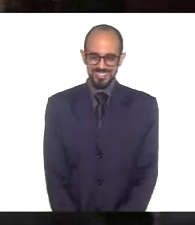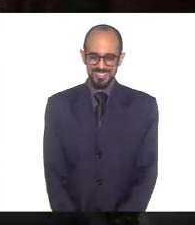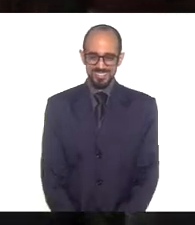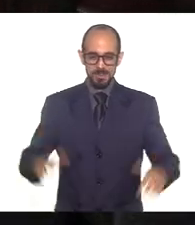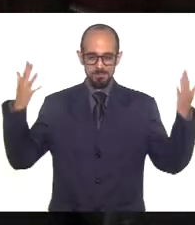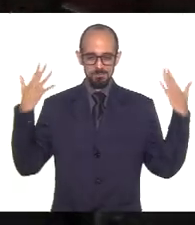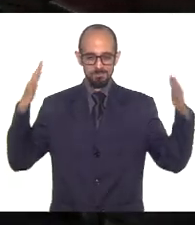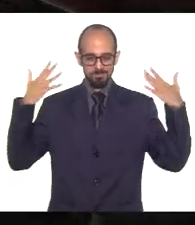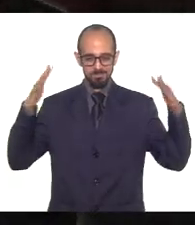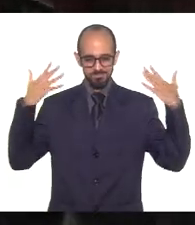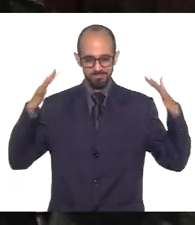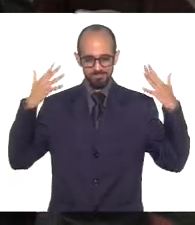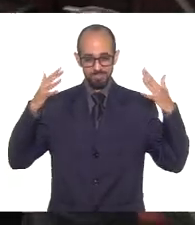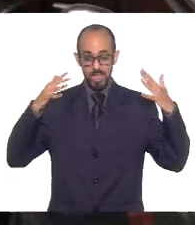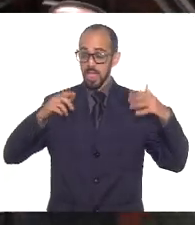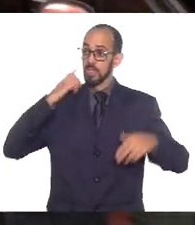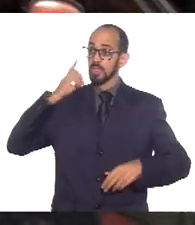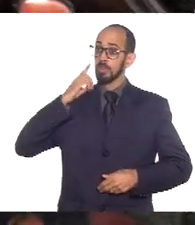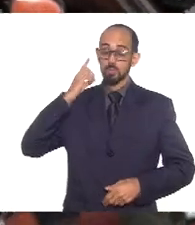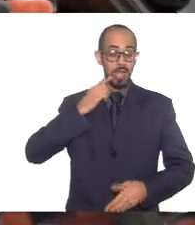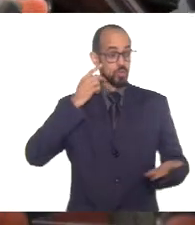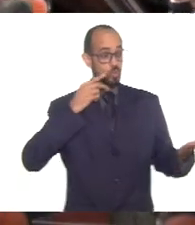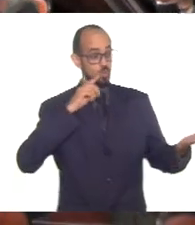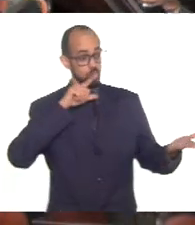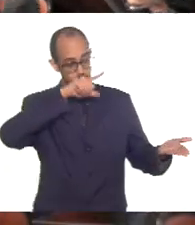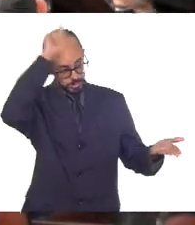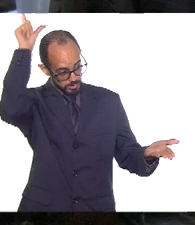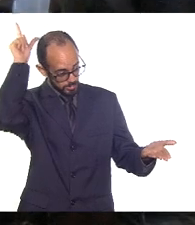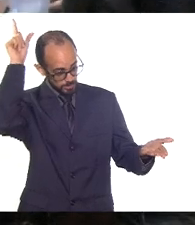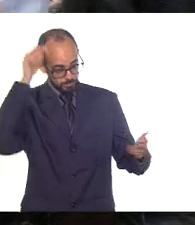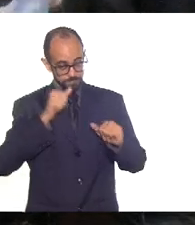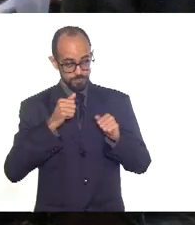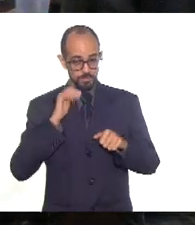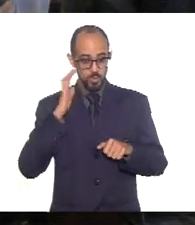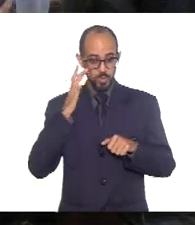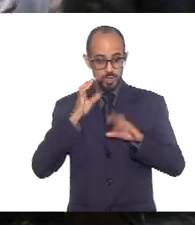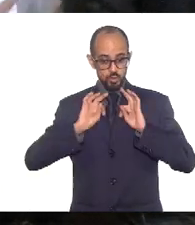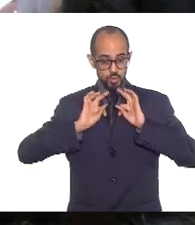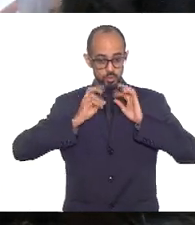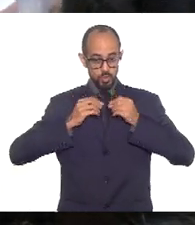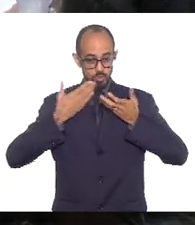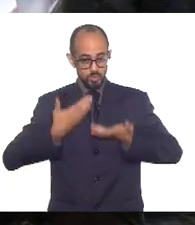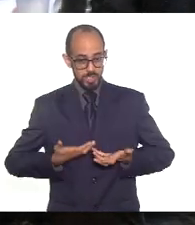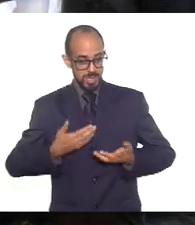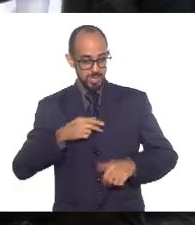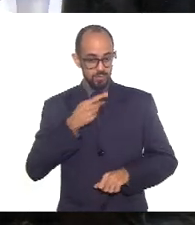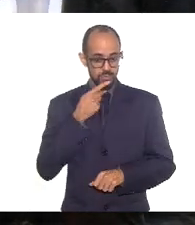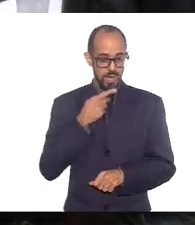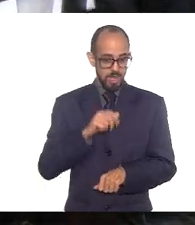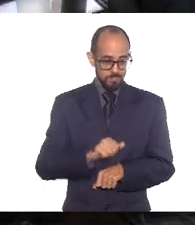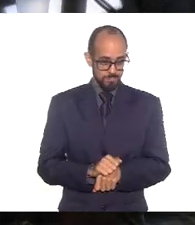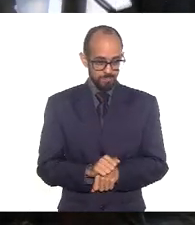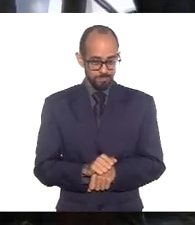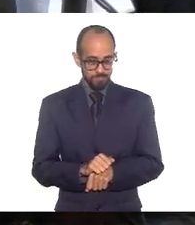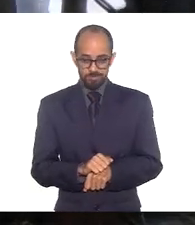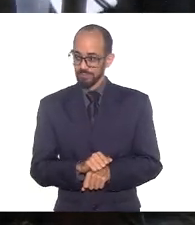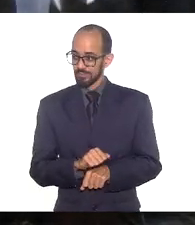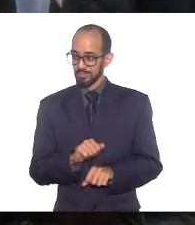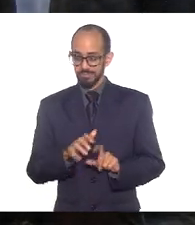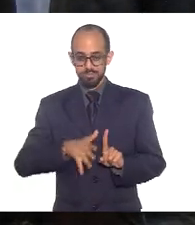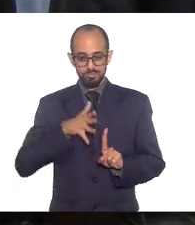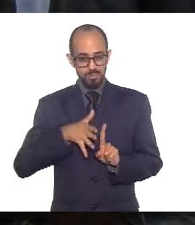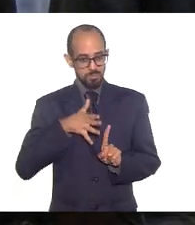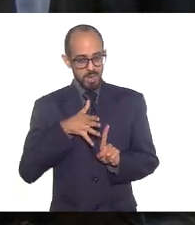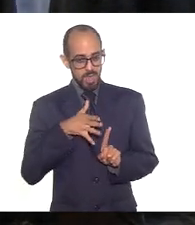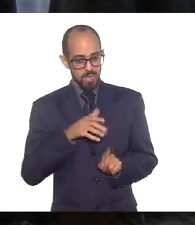o resultado Luiz a e eu acho que todos querem falar dá uma palavra amenadiel Luiz e